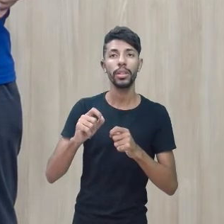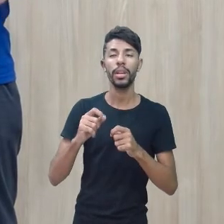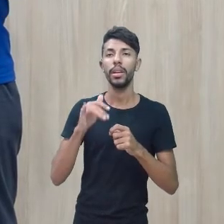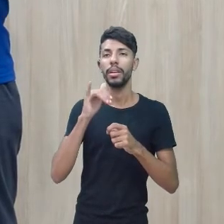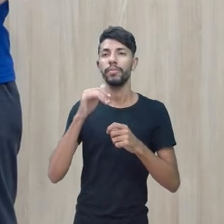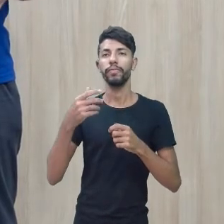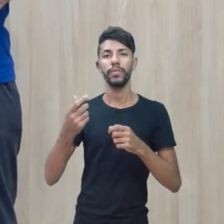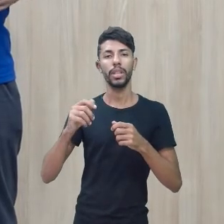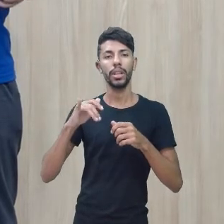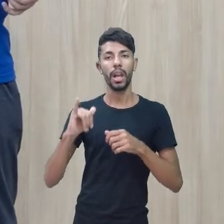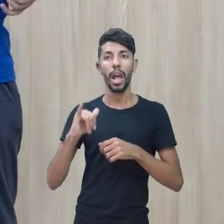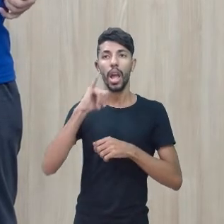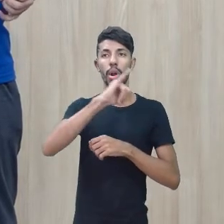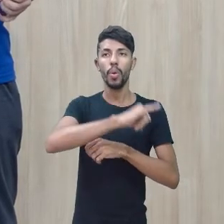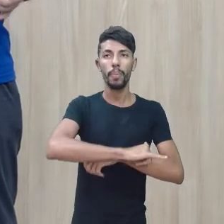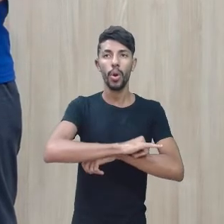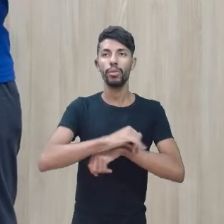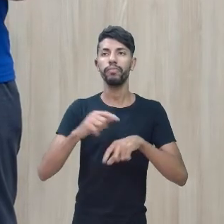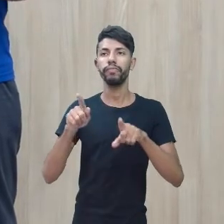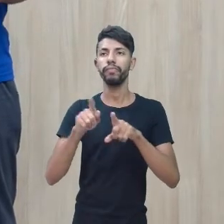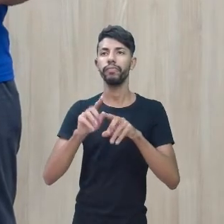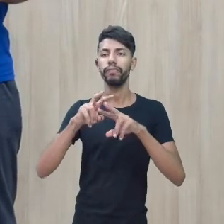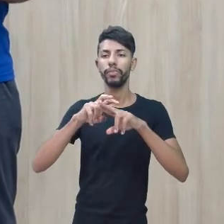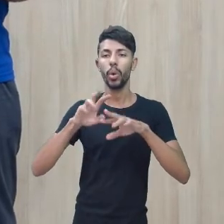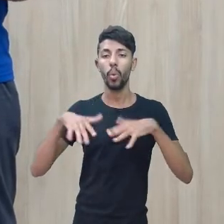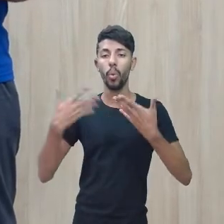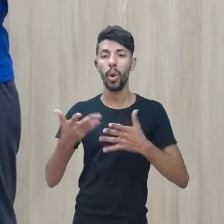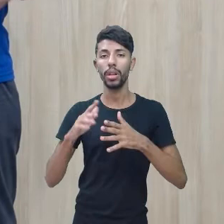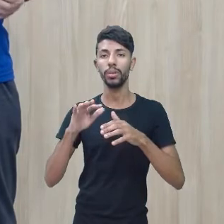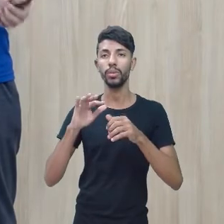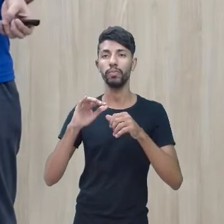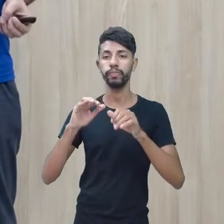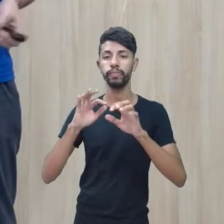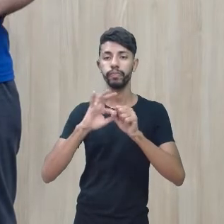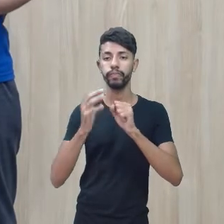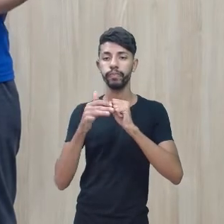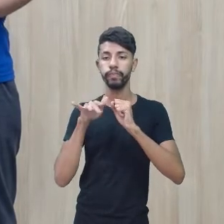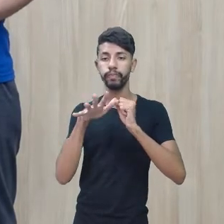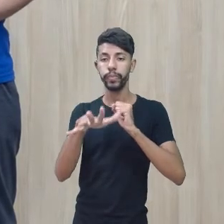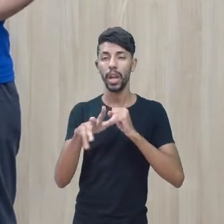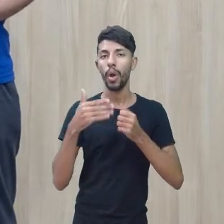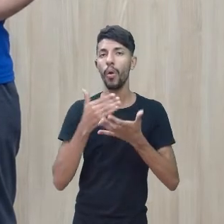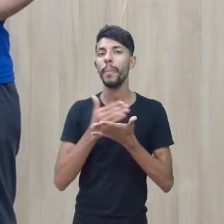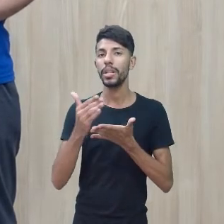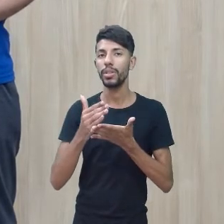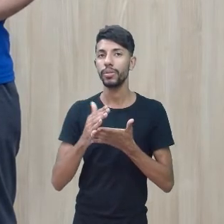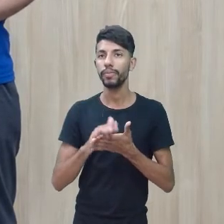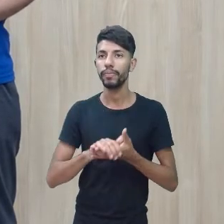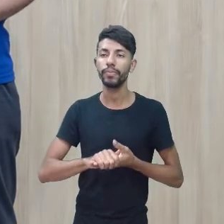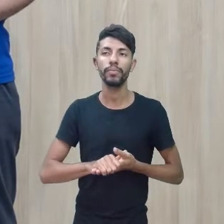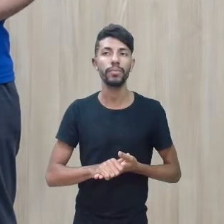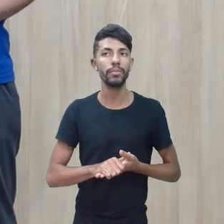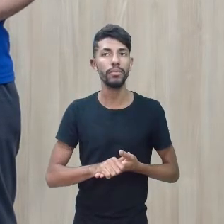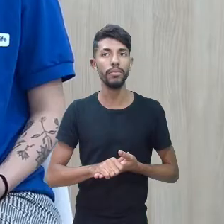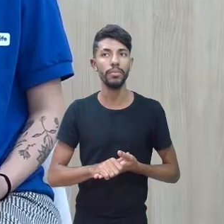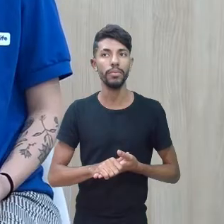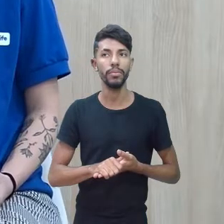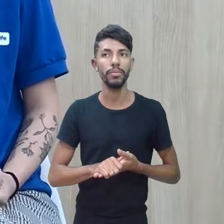conscientização desses países africanos, dando exemplos para muitos outros países, não é não, professora?